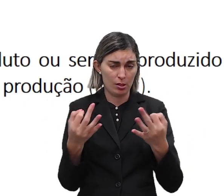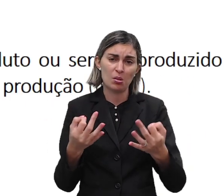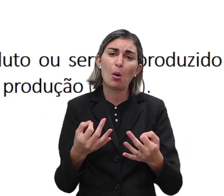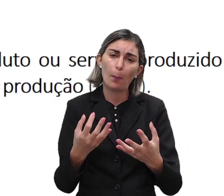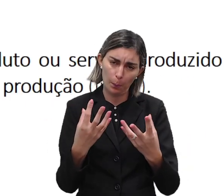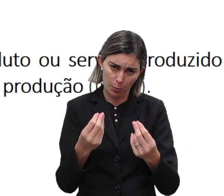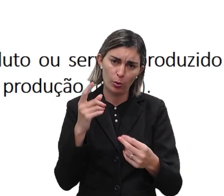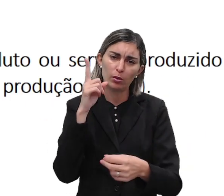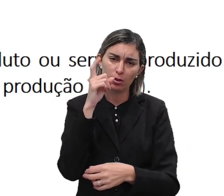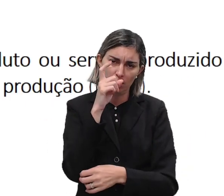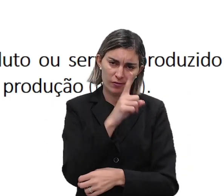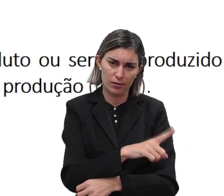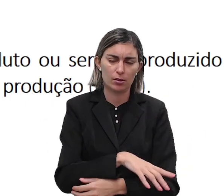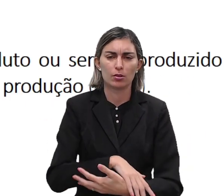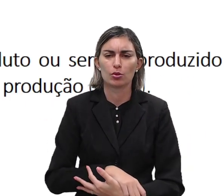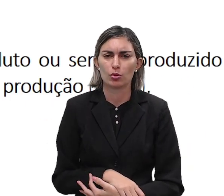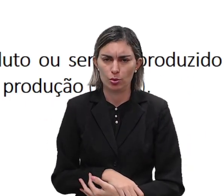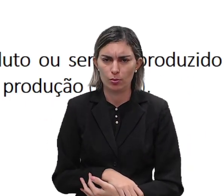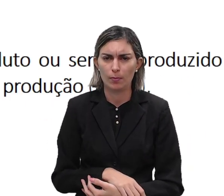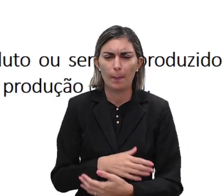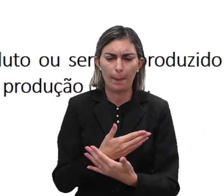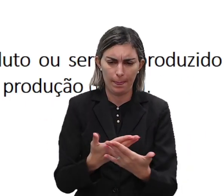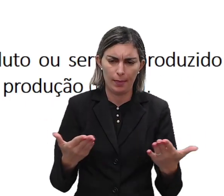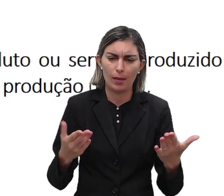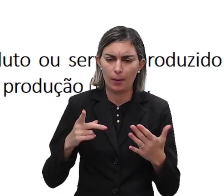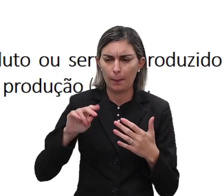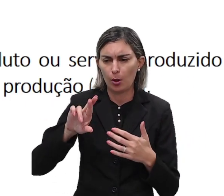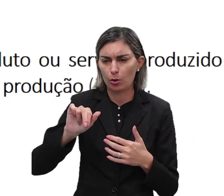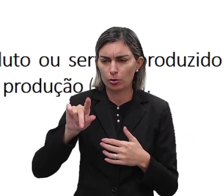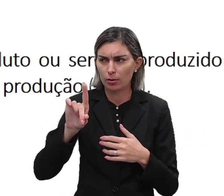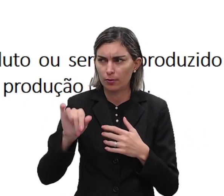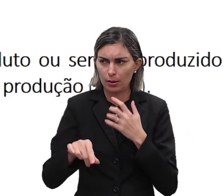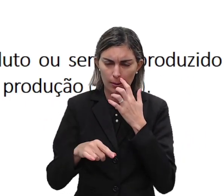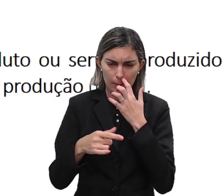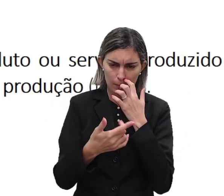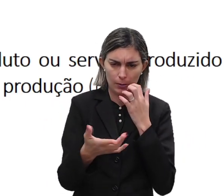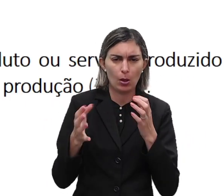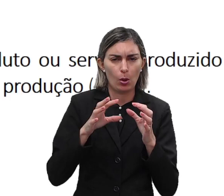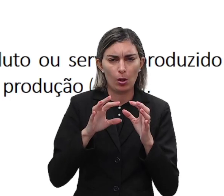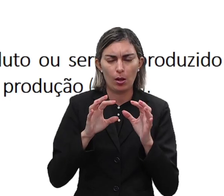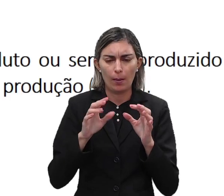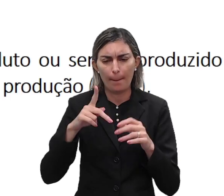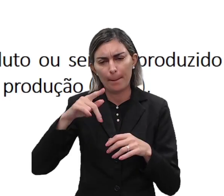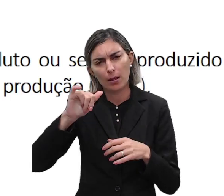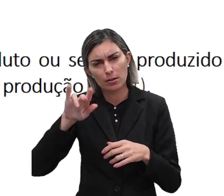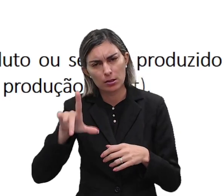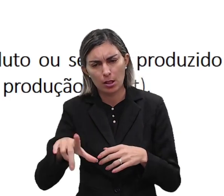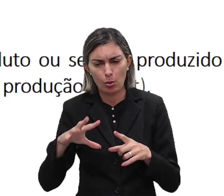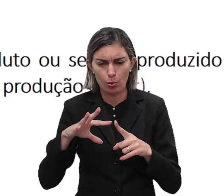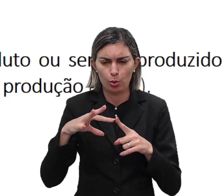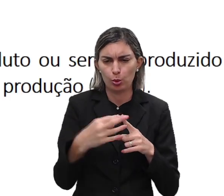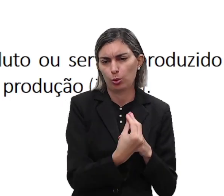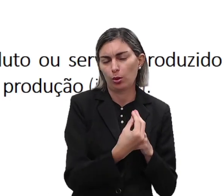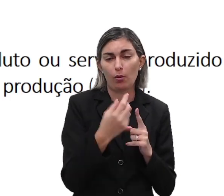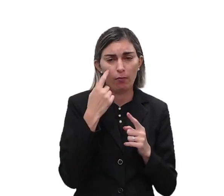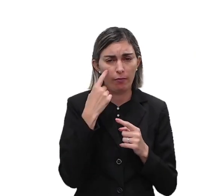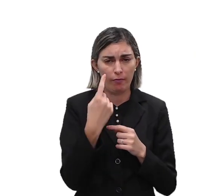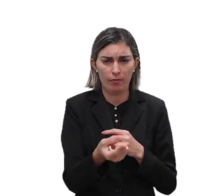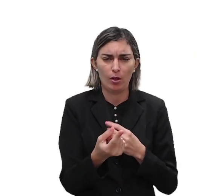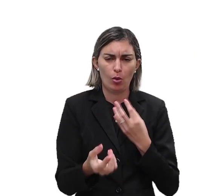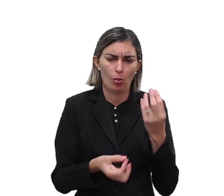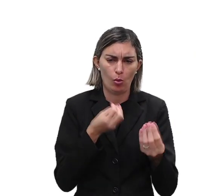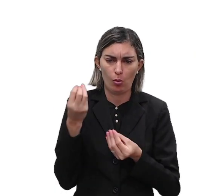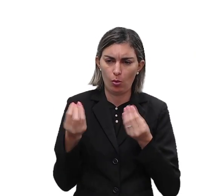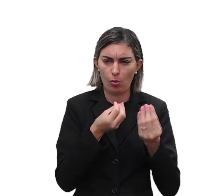muito difícil. A produtividade ainda pode ser classificada como parcial e total. Vamos ver como é que elas